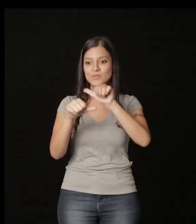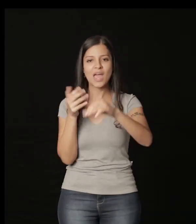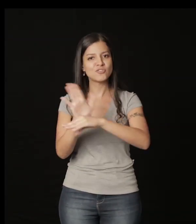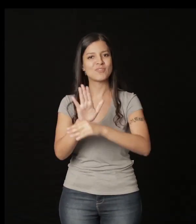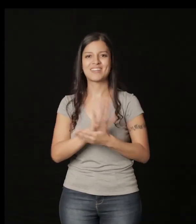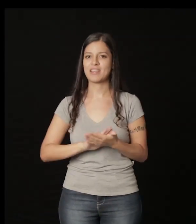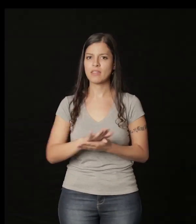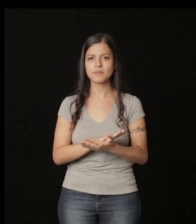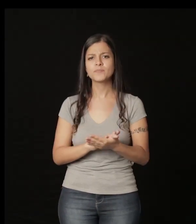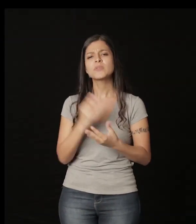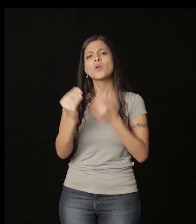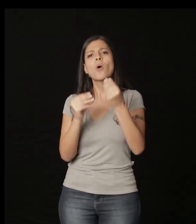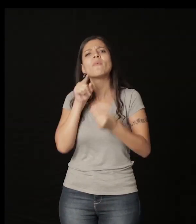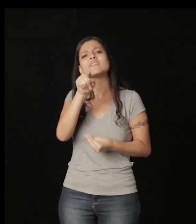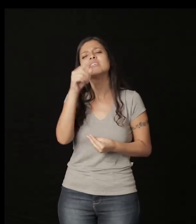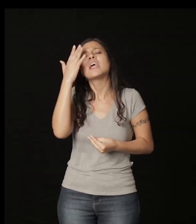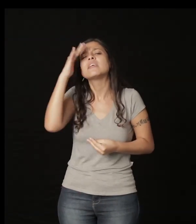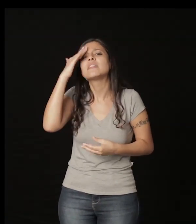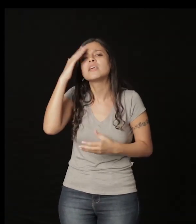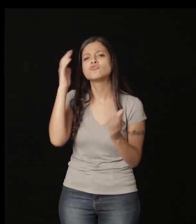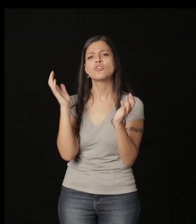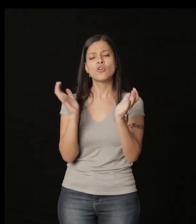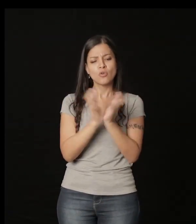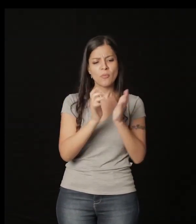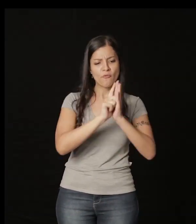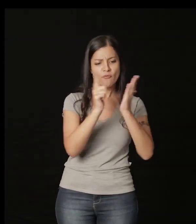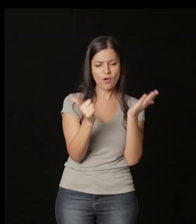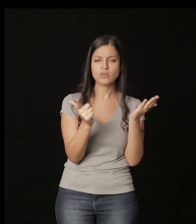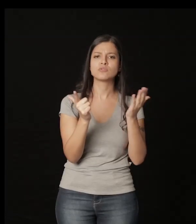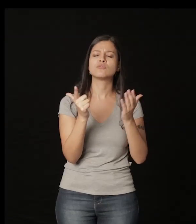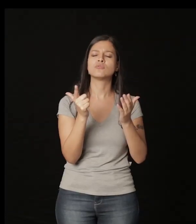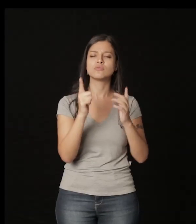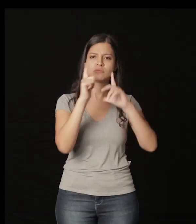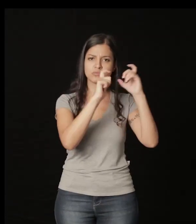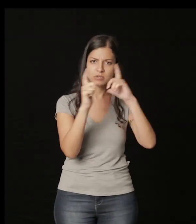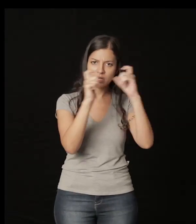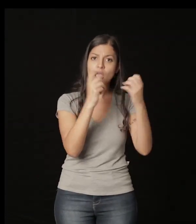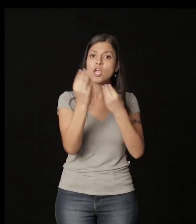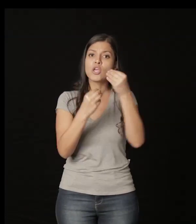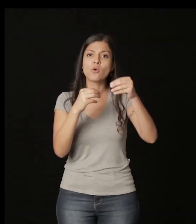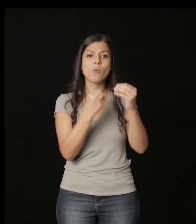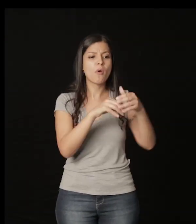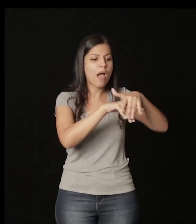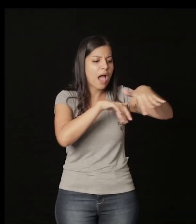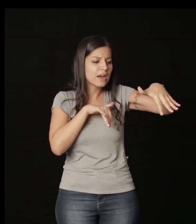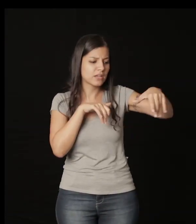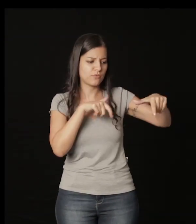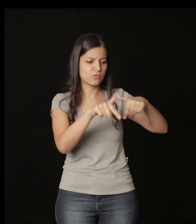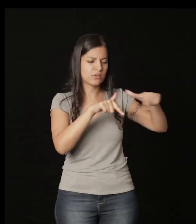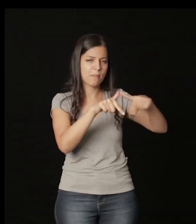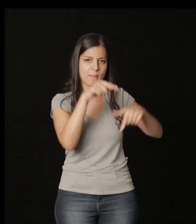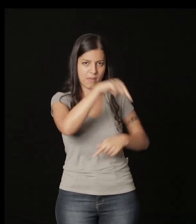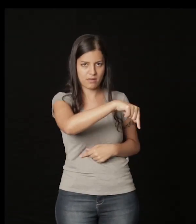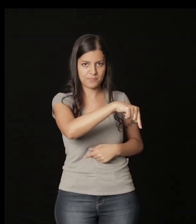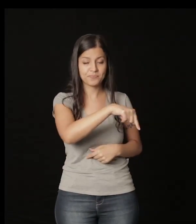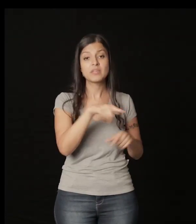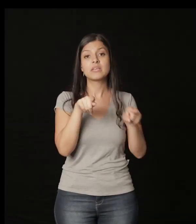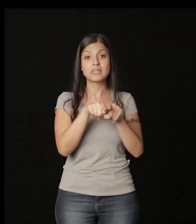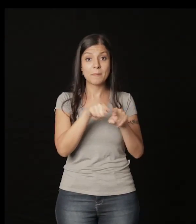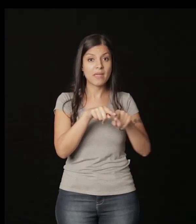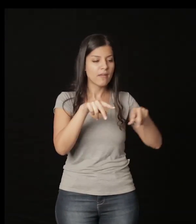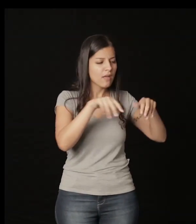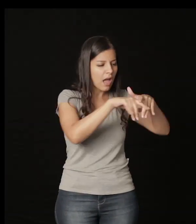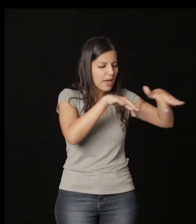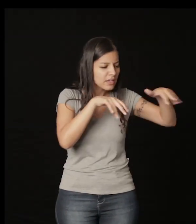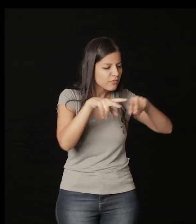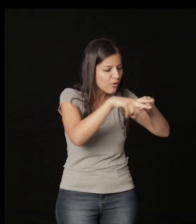modificá-los. Como vocês entendem o papel do fotojornalismo e como trabalham seus arquivos? E se a revisão